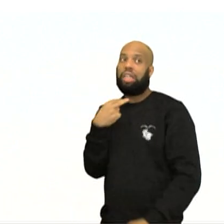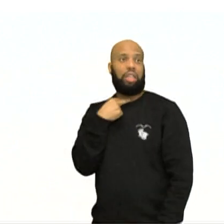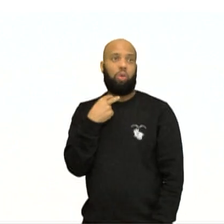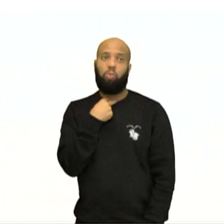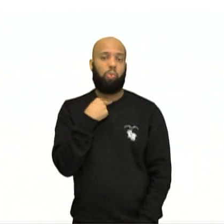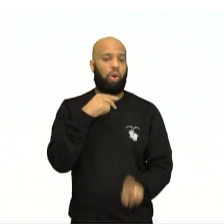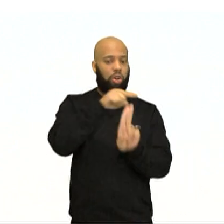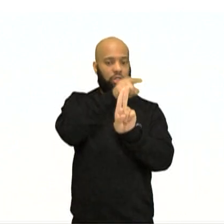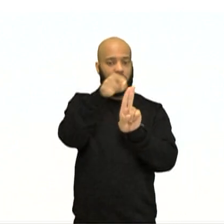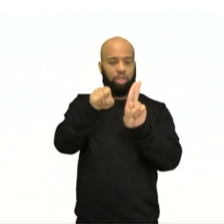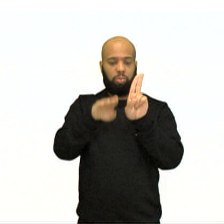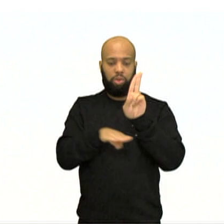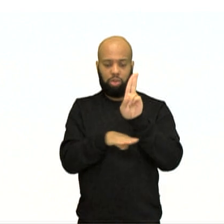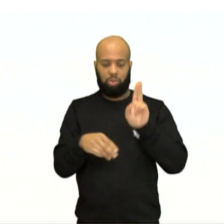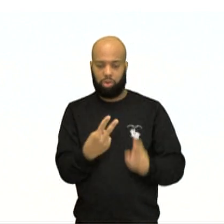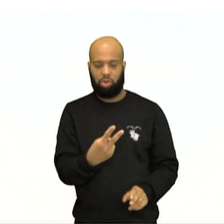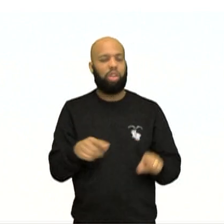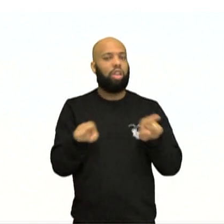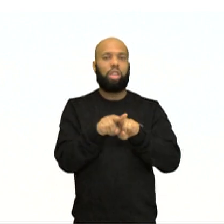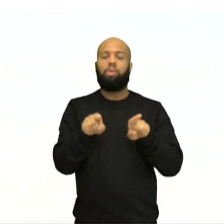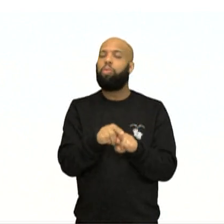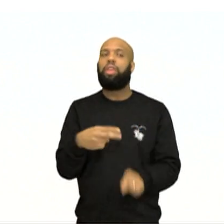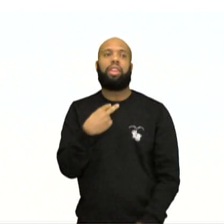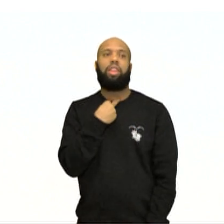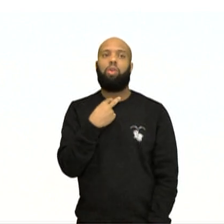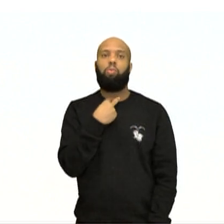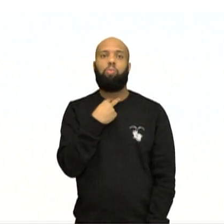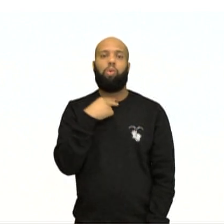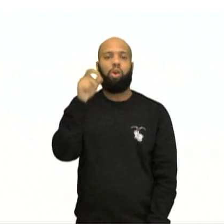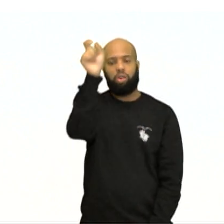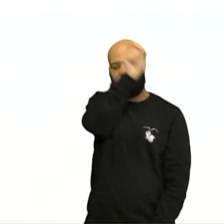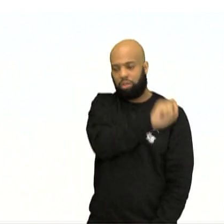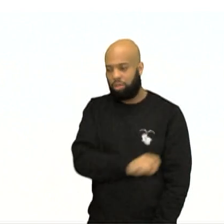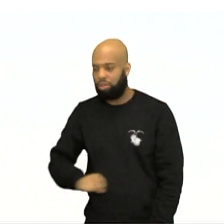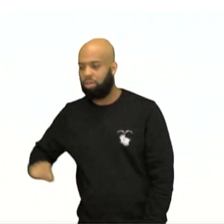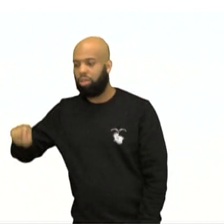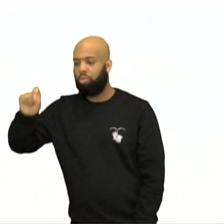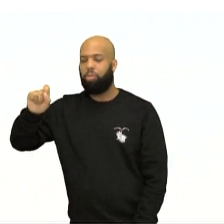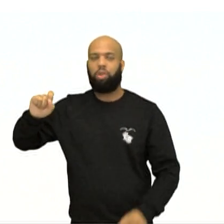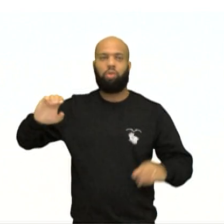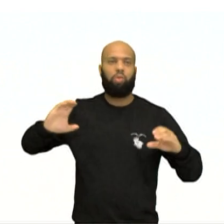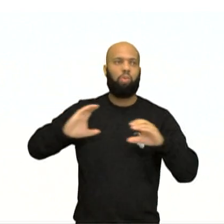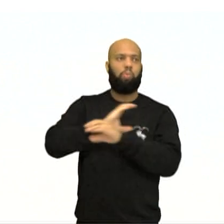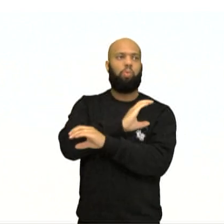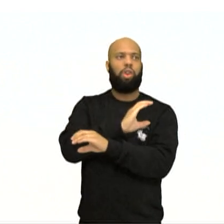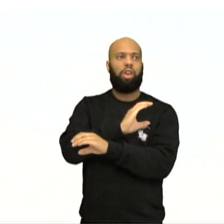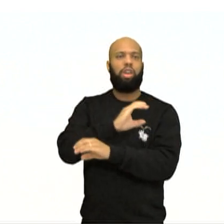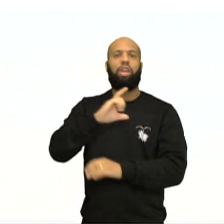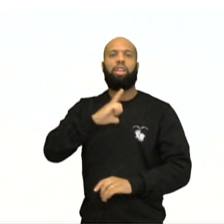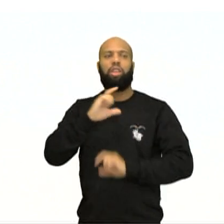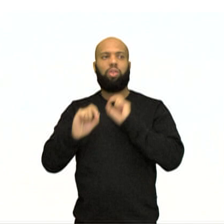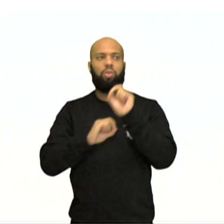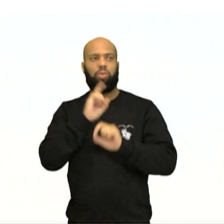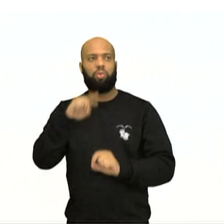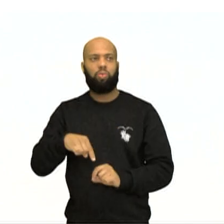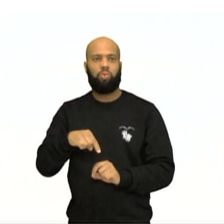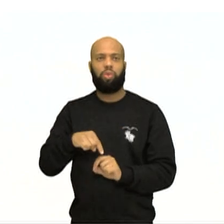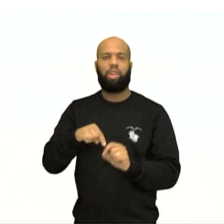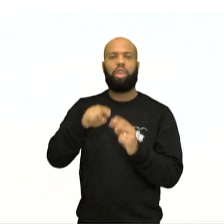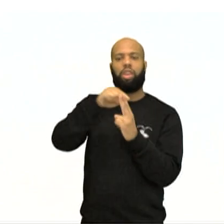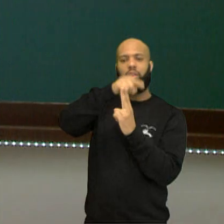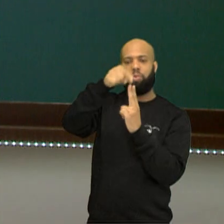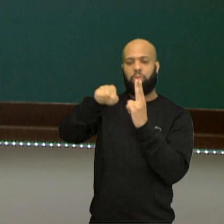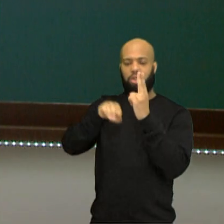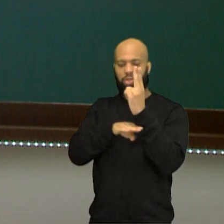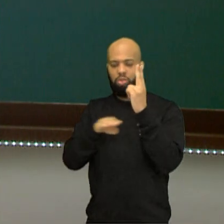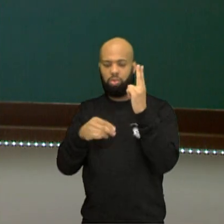sobre 2, nem nenhum que dê a volta na circunferência e caia sobre os múltiplos de π sobre 2. Π